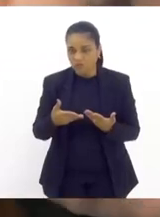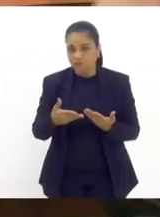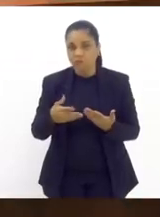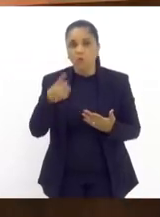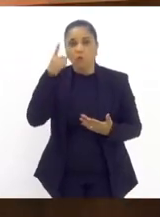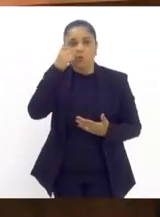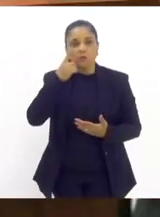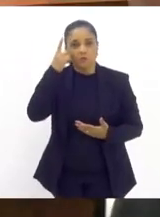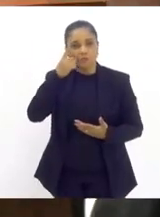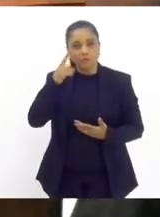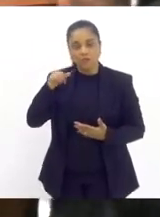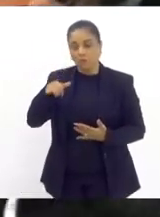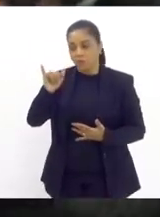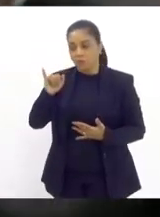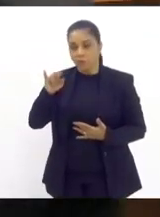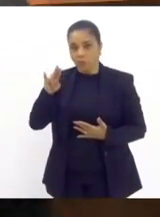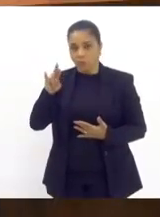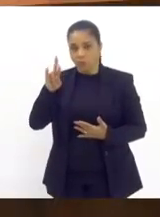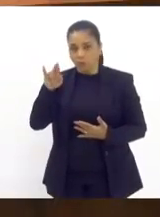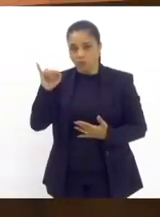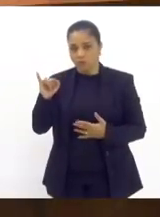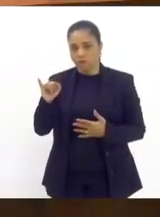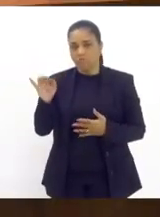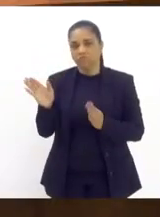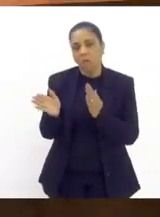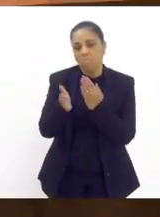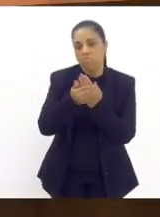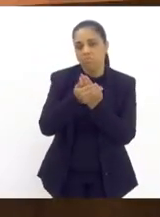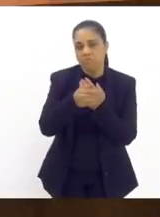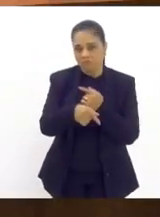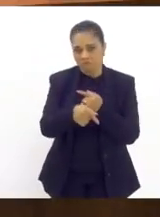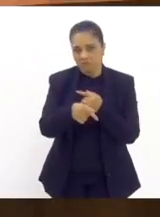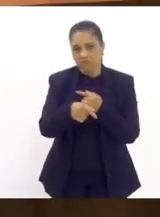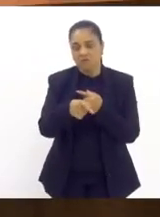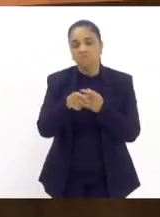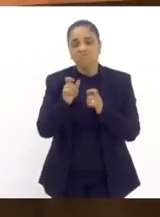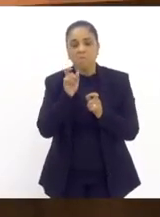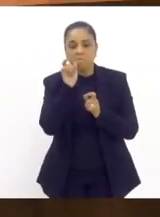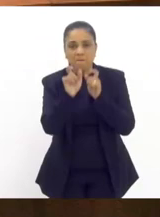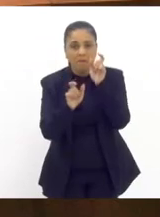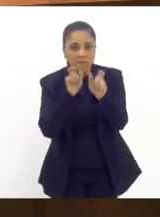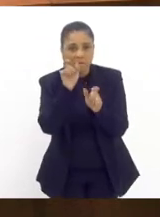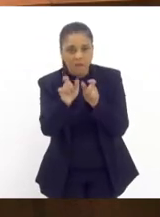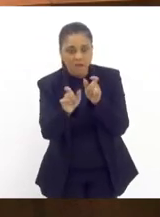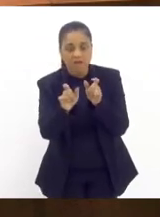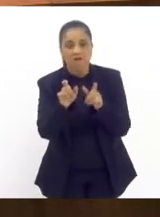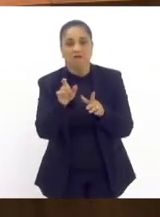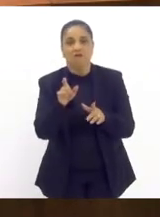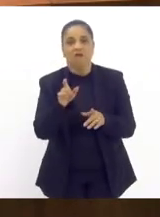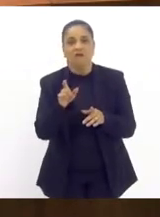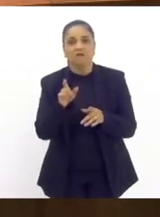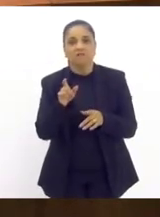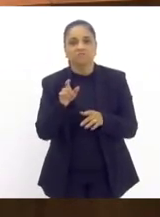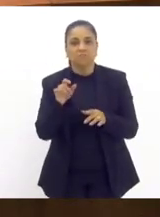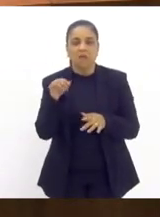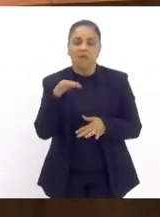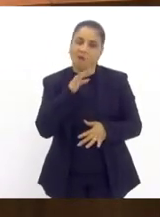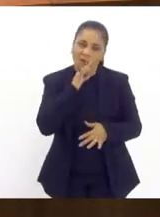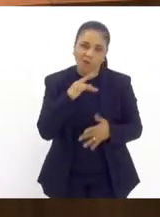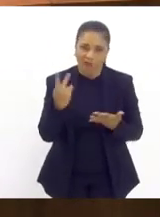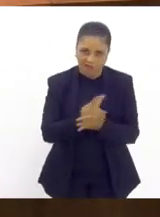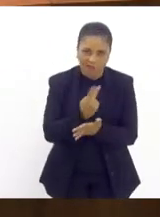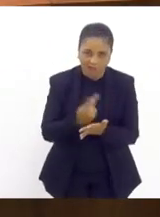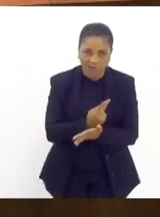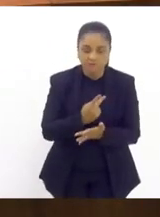Deputado Yuri que teve uma fala Leviana caluniosa ao Governador Cláudio Castro assim como tem ouvido